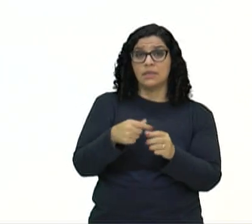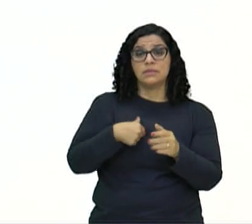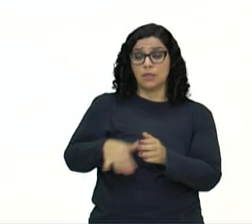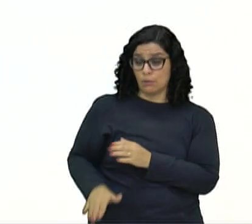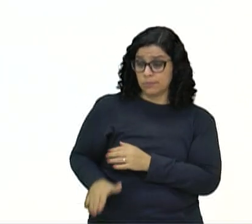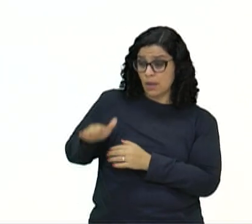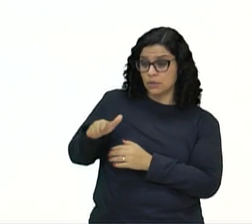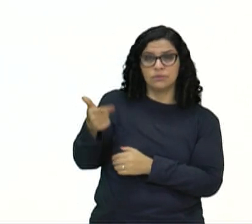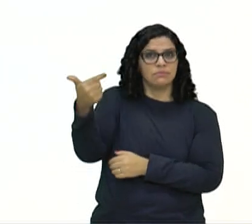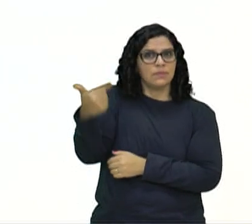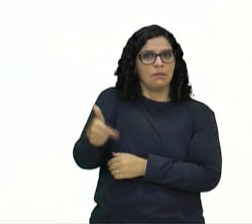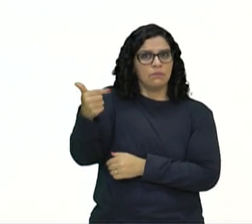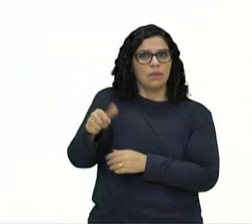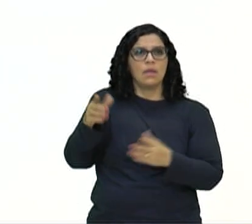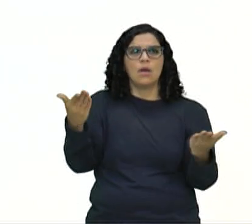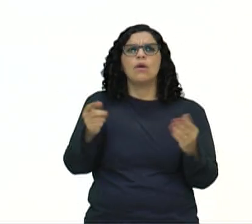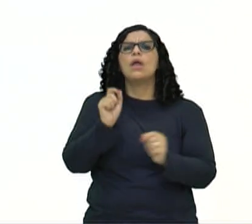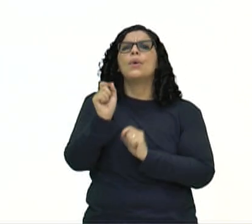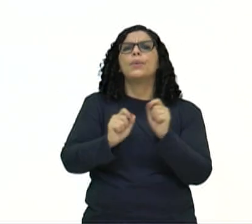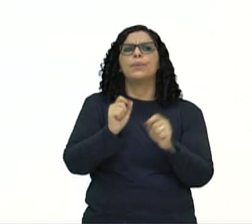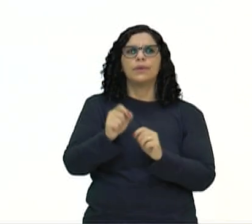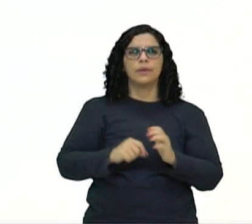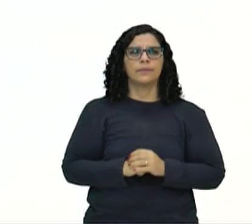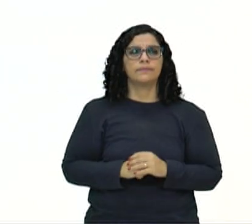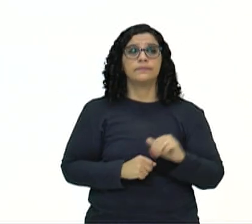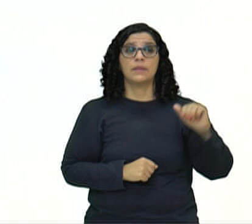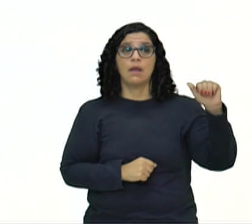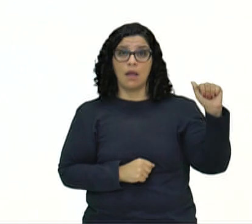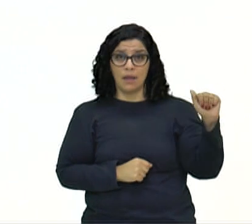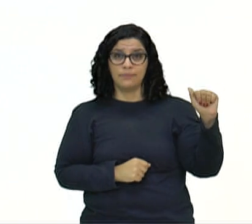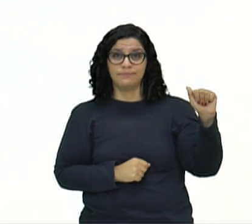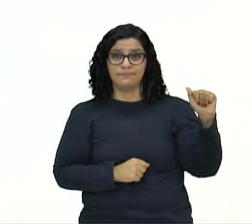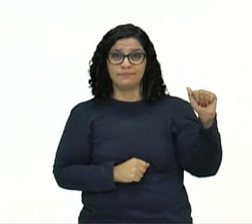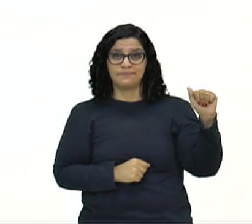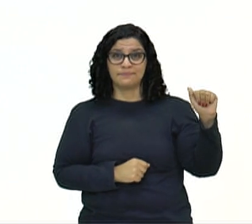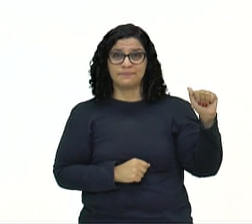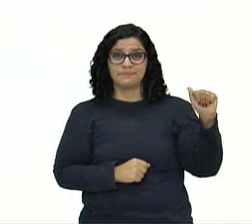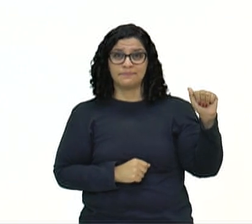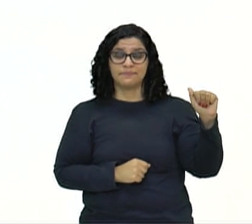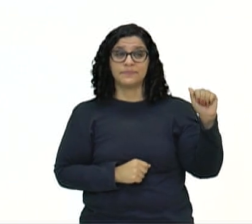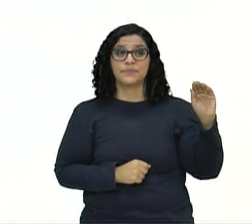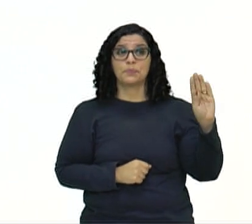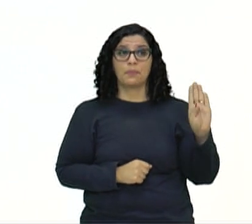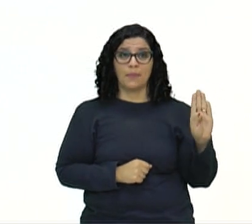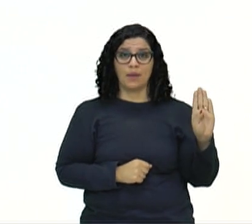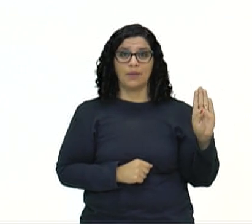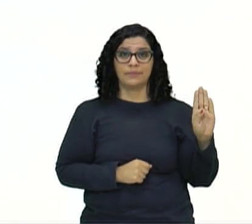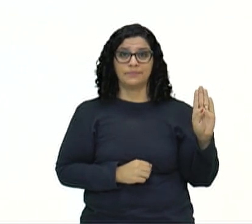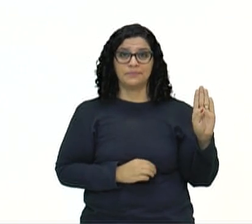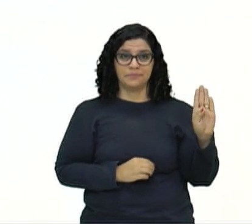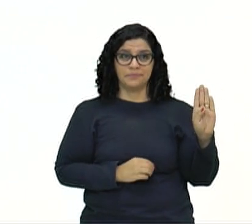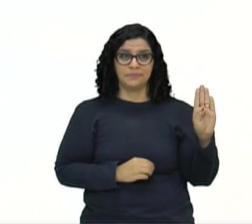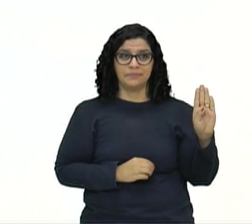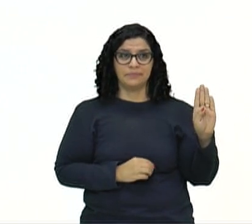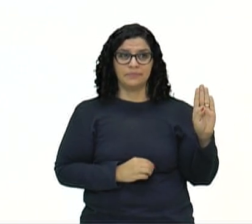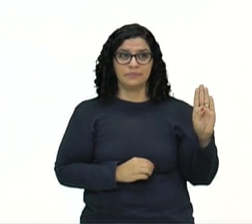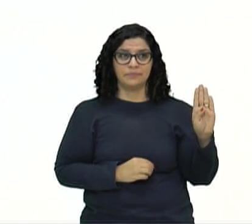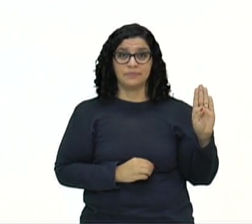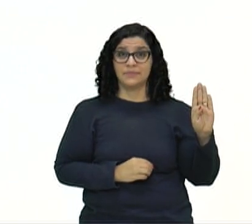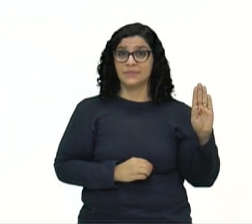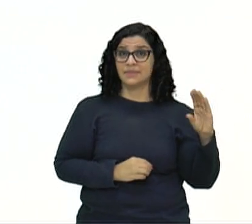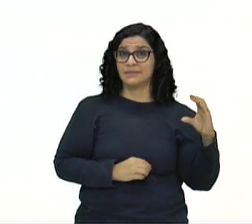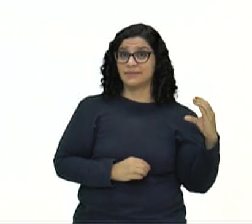atinjam tamanho maior é o quê? A. Ausência de vasos condutores de seiva. B. Presença